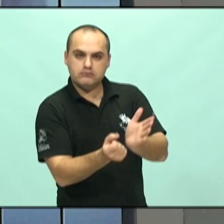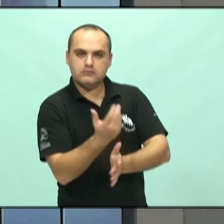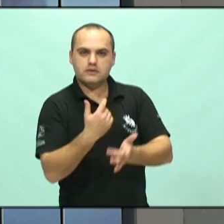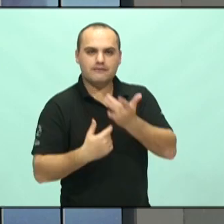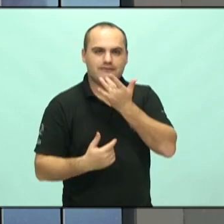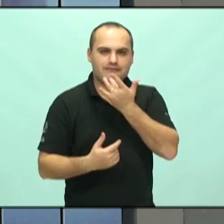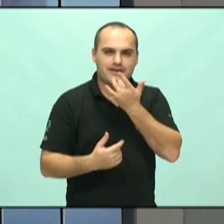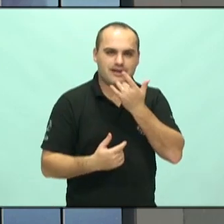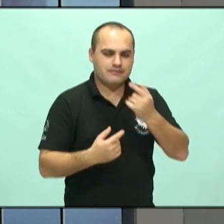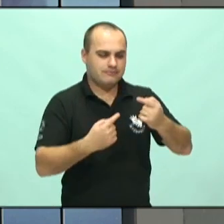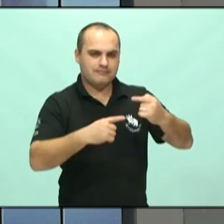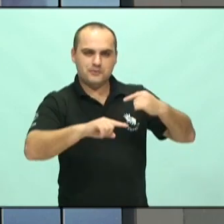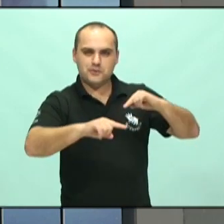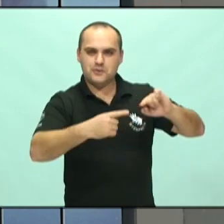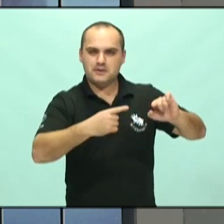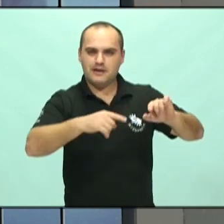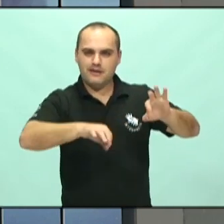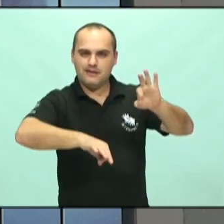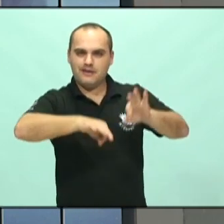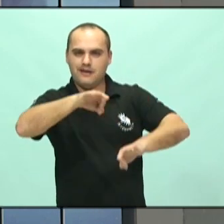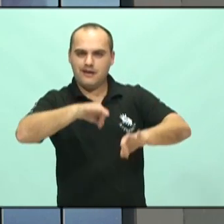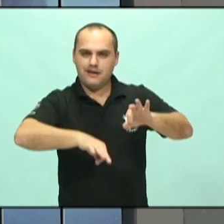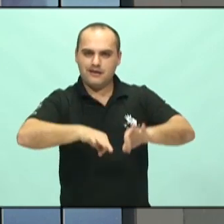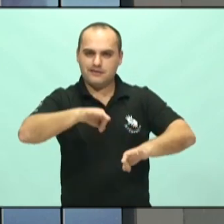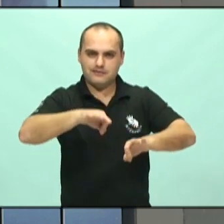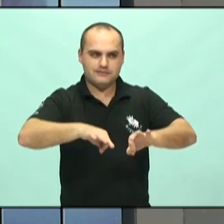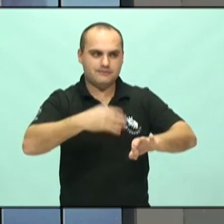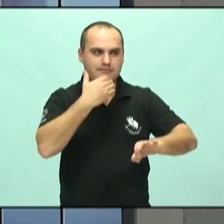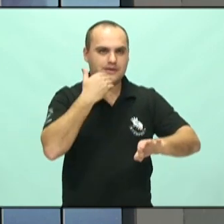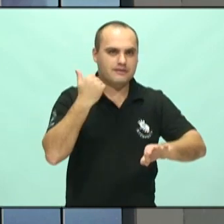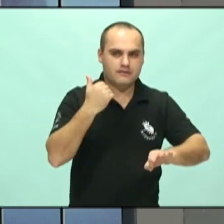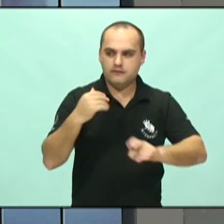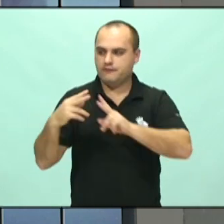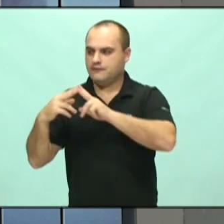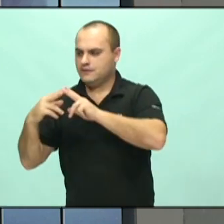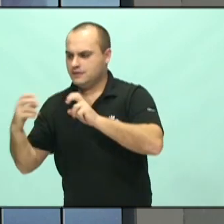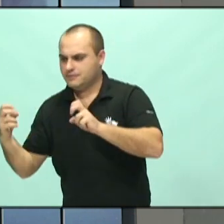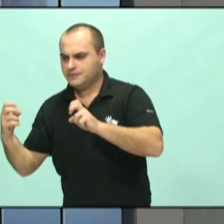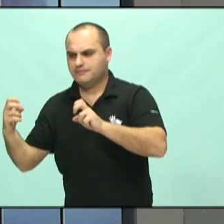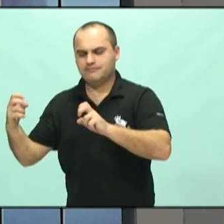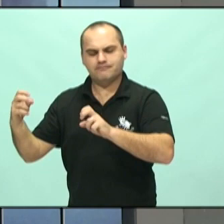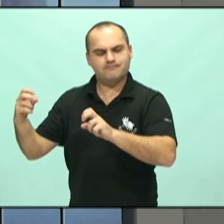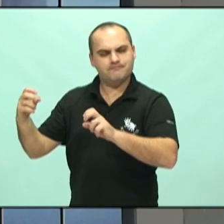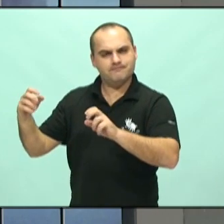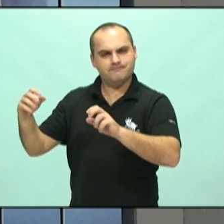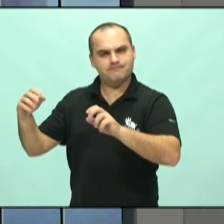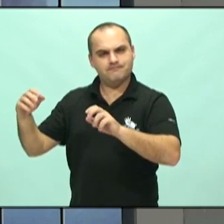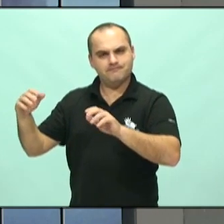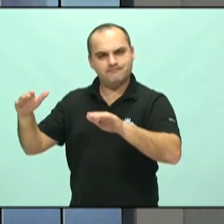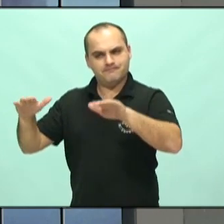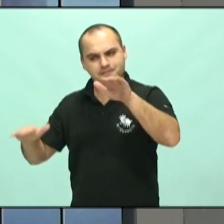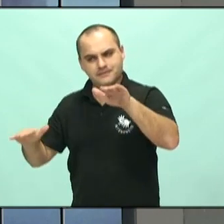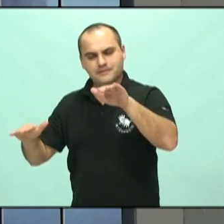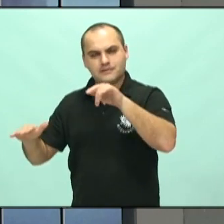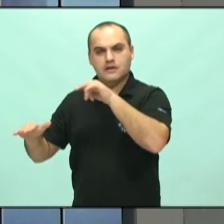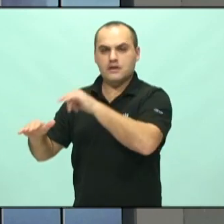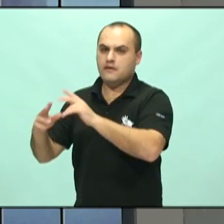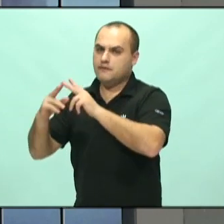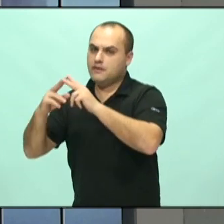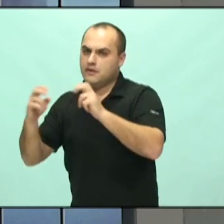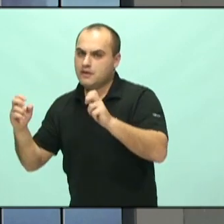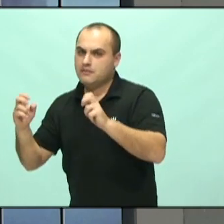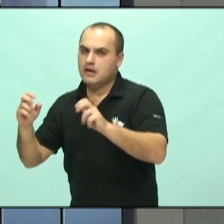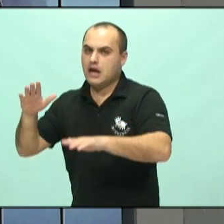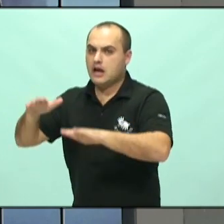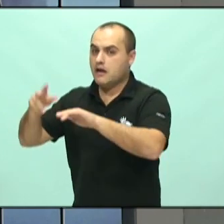áreas de música, de teatro, do que Florianópolis, que é a capital, né? Talvez Florianópolis fique no audiovisual um pouco à